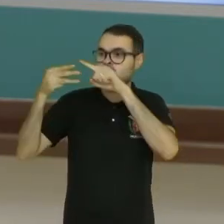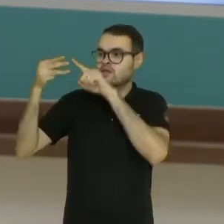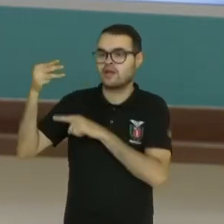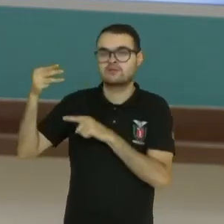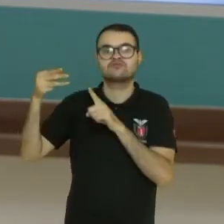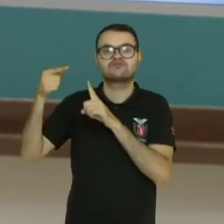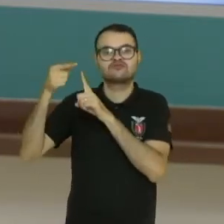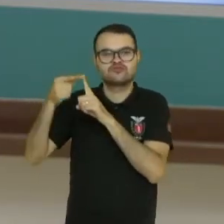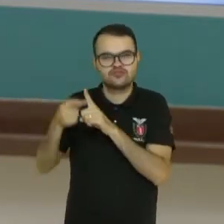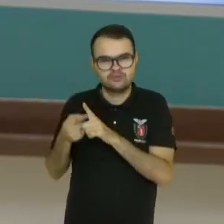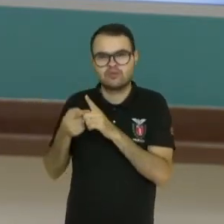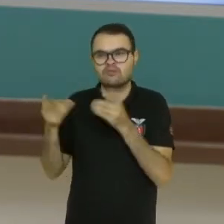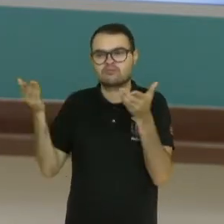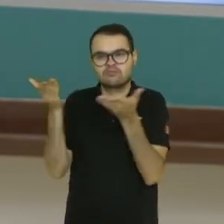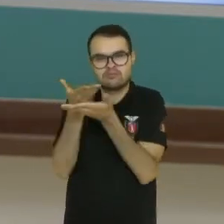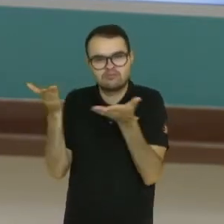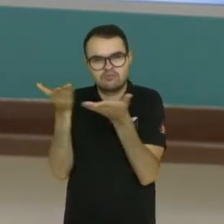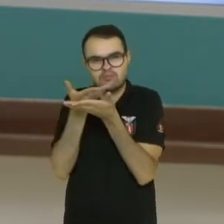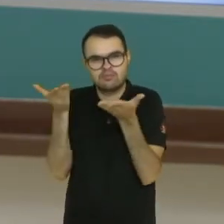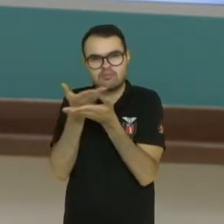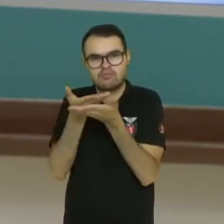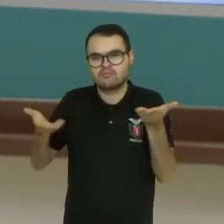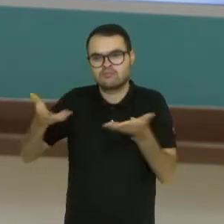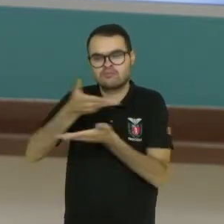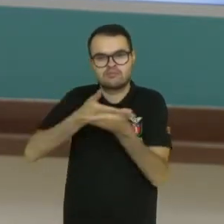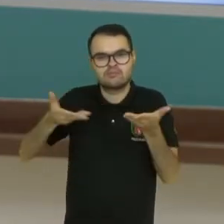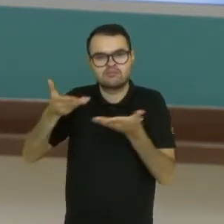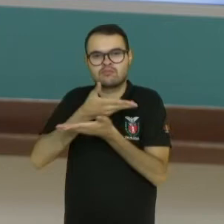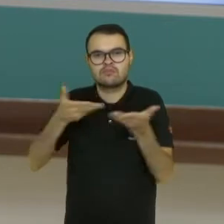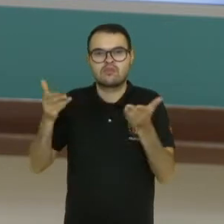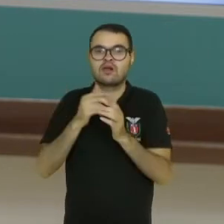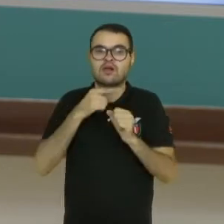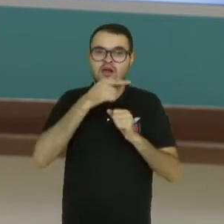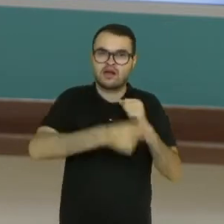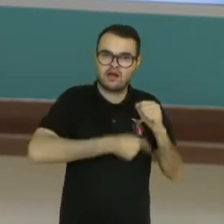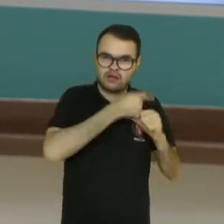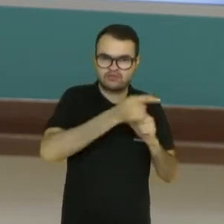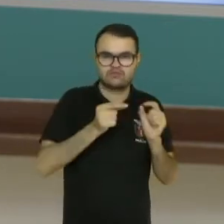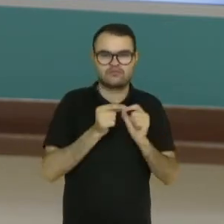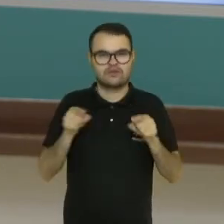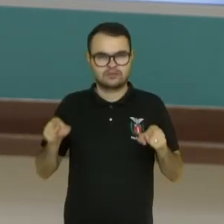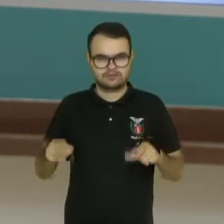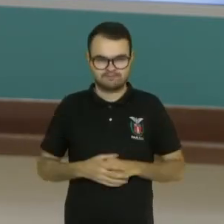tipos, né, de interação, aí, de ligação, que os nossos átomos fazem.